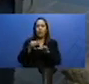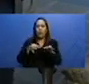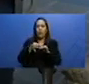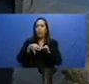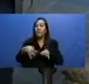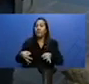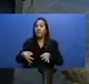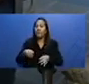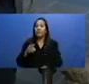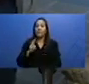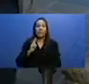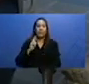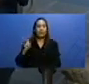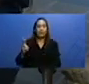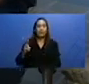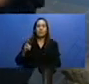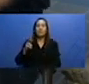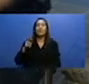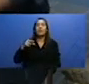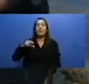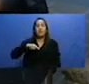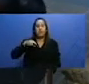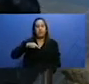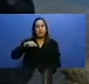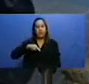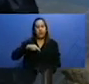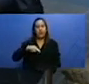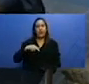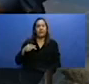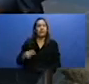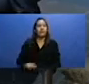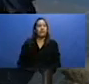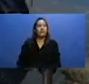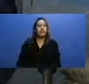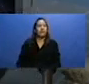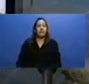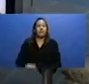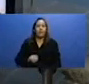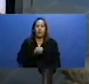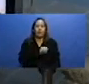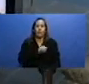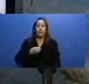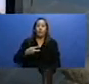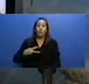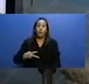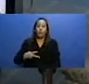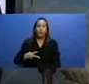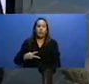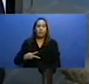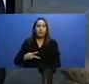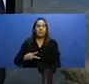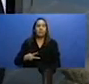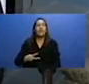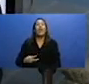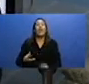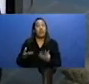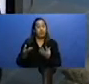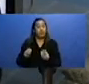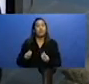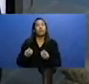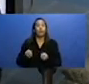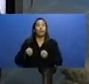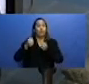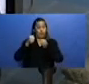sua, pessoal. O que você acha? 2. É muito provável que eu viaje nas férias. Para você é muito